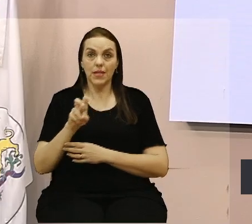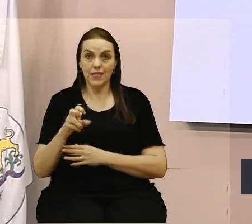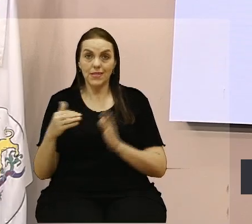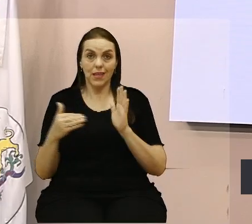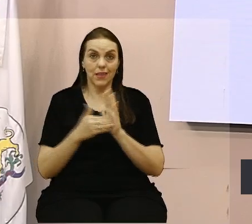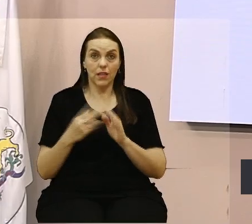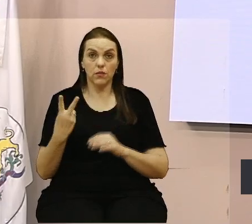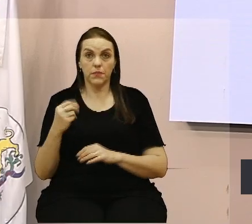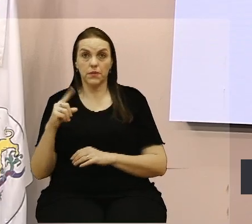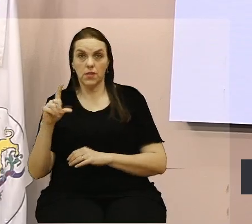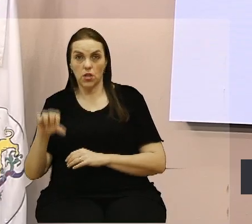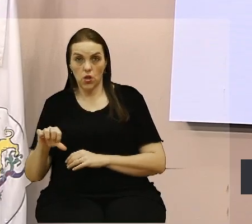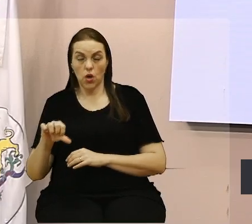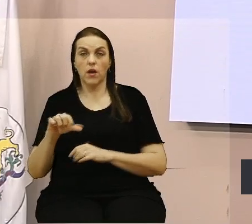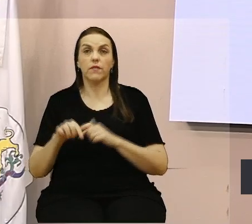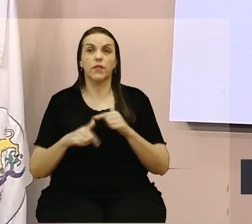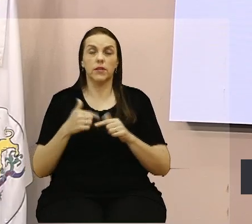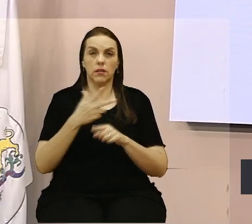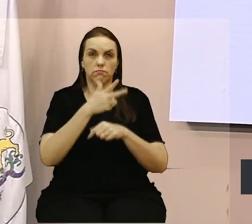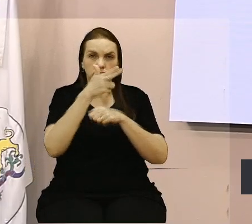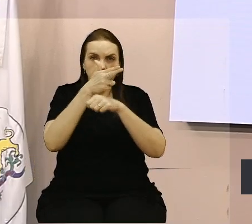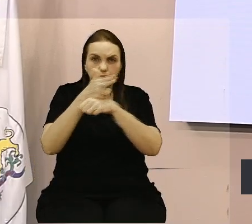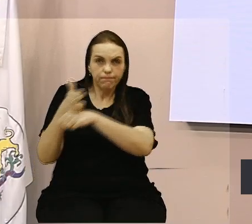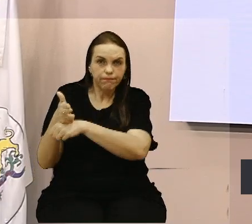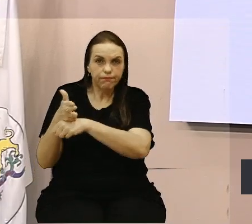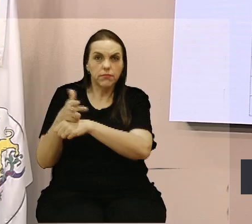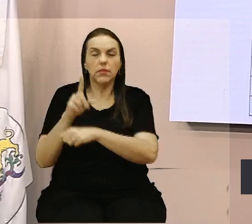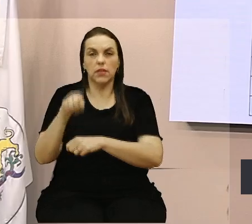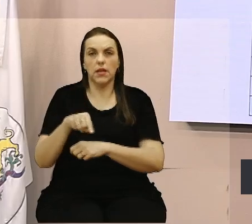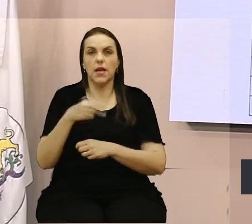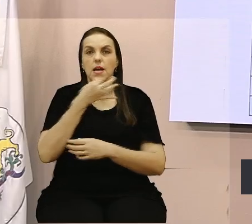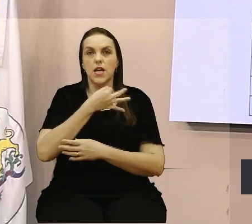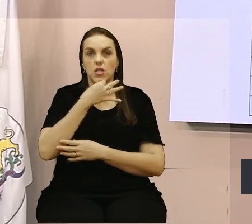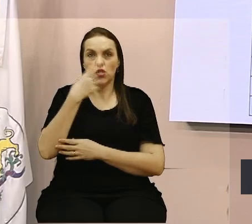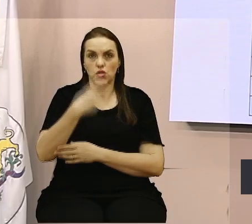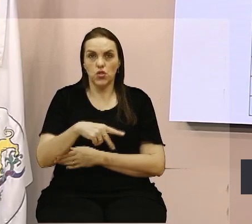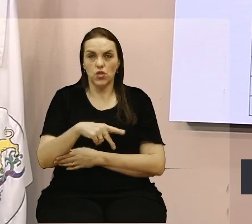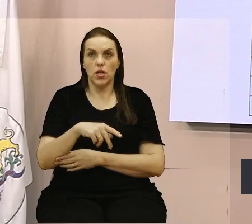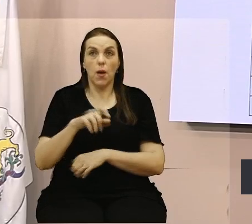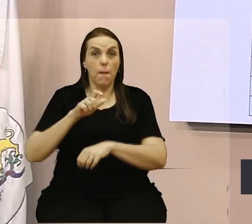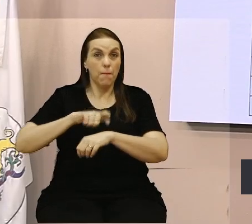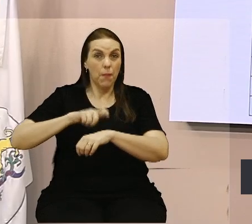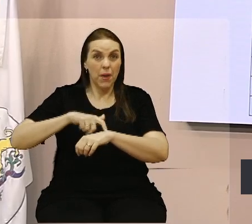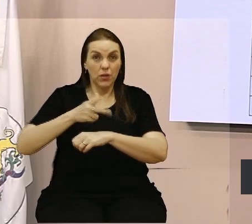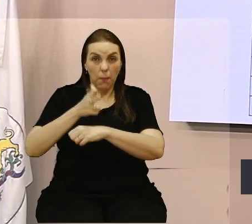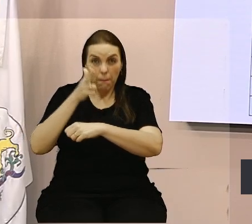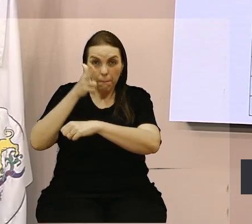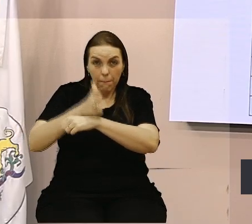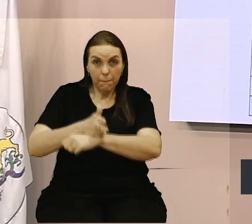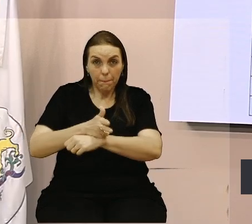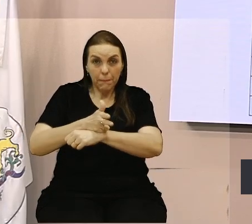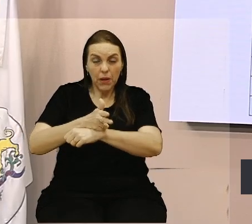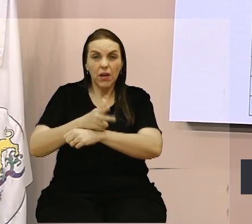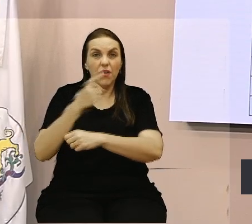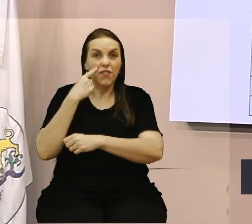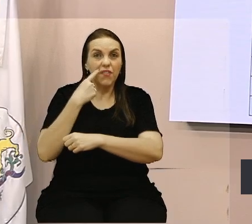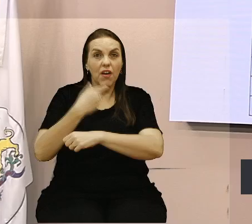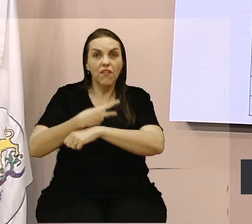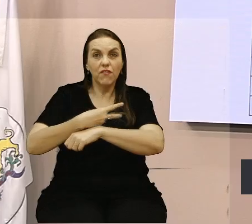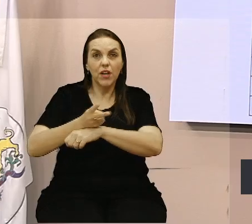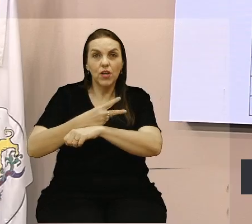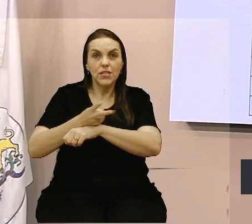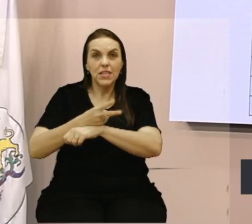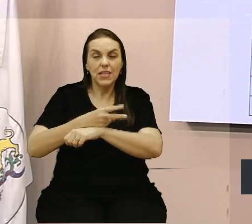nós operávamos com o radar móvel em Caxias do Sul. Dentro disso aí, só para vocês terem uma ideia das velocidades que